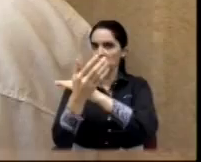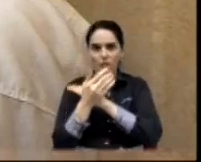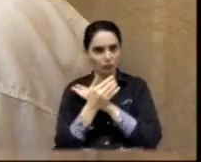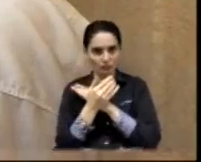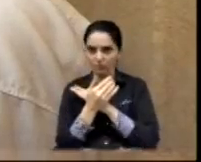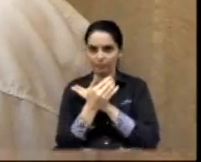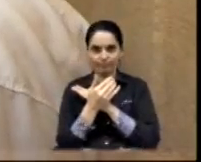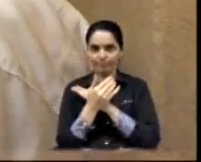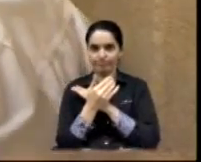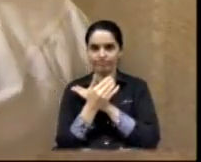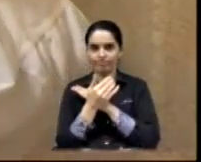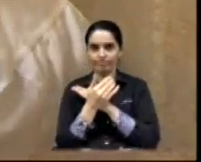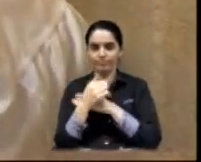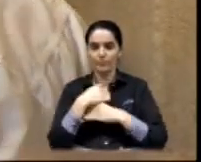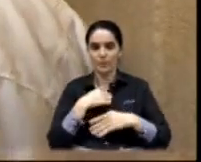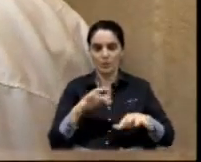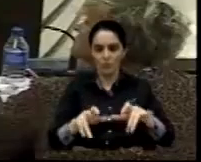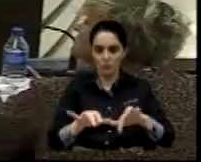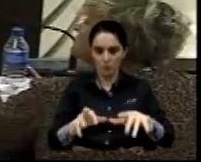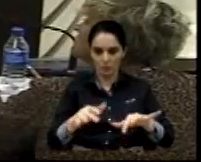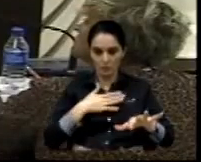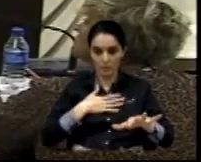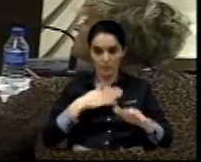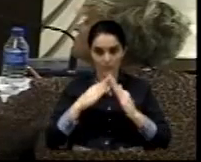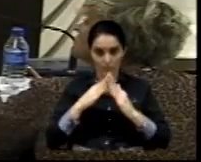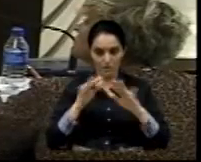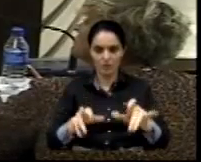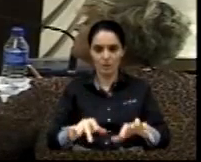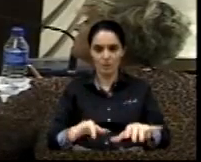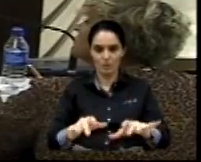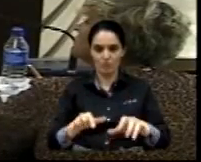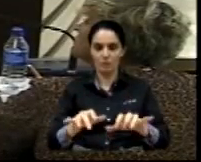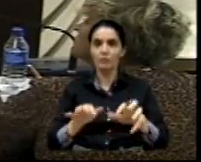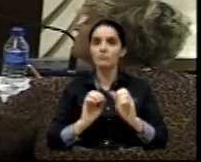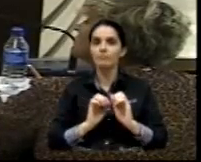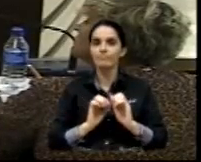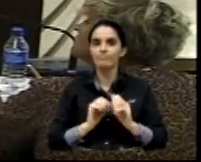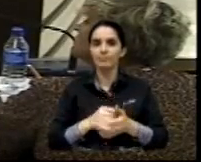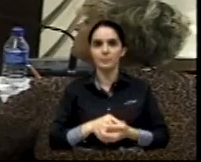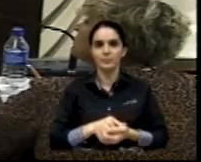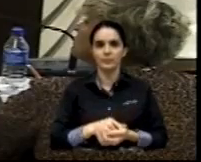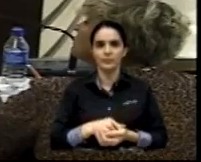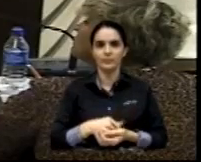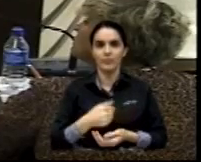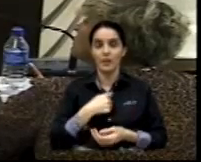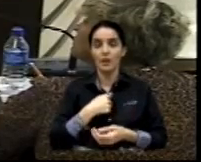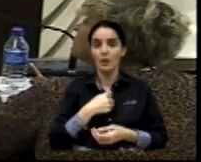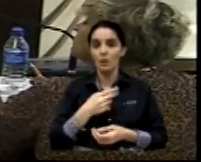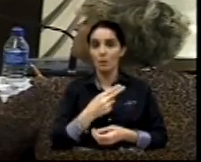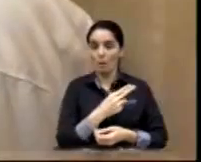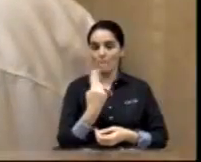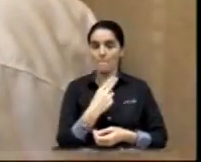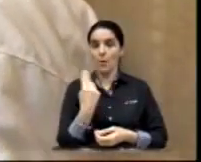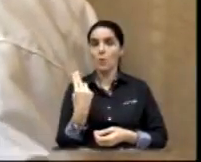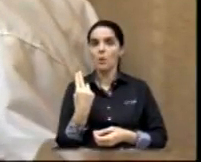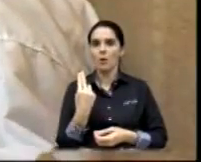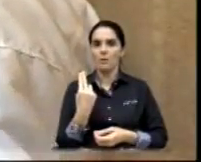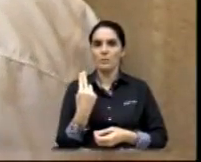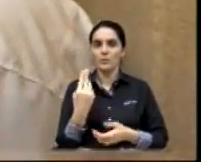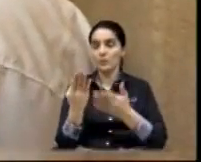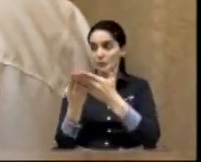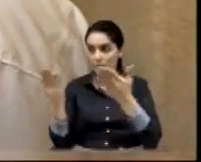Tá? Eu faço lá no computador da minha casa, uso os meus recursos e uso a minha cara para bater. Ao passo que